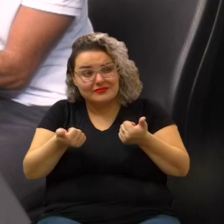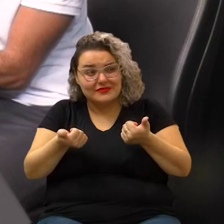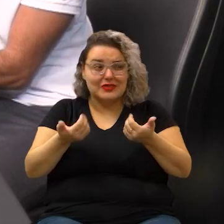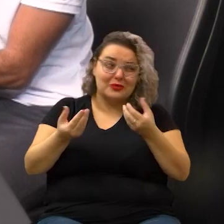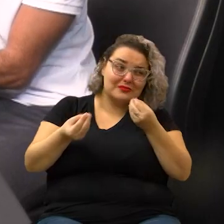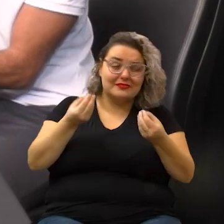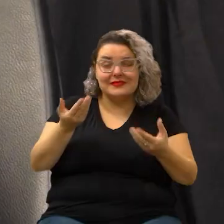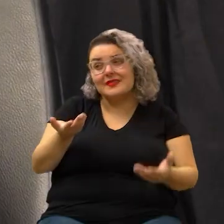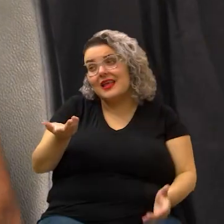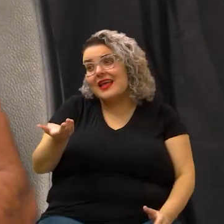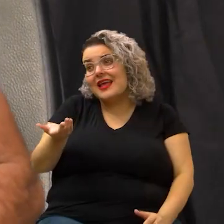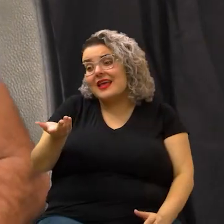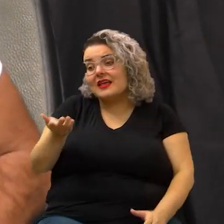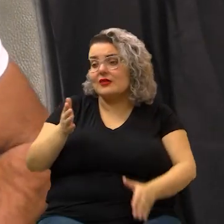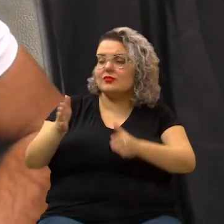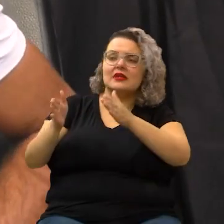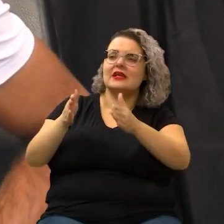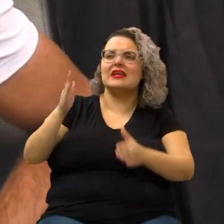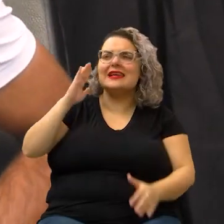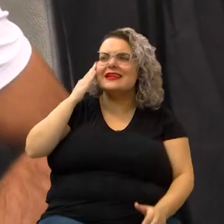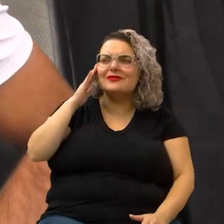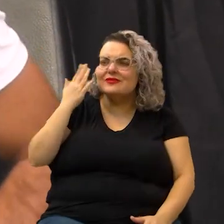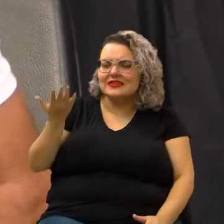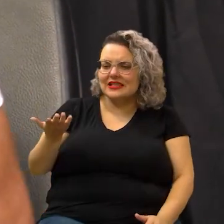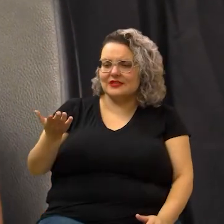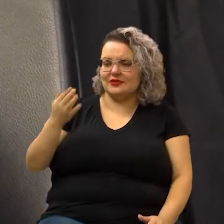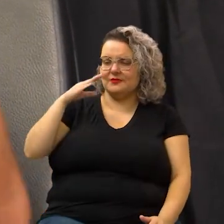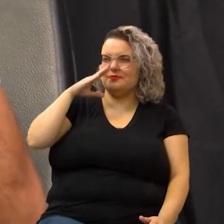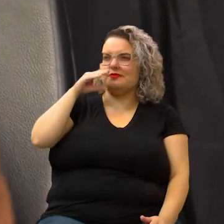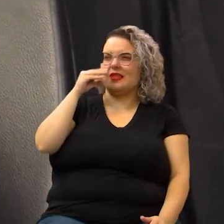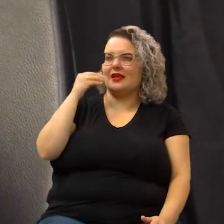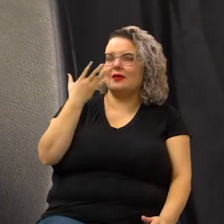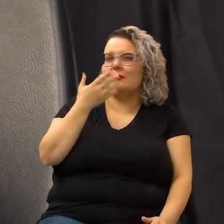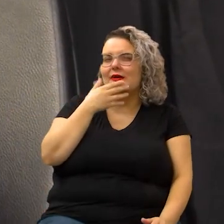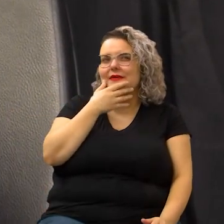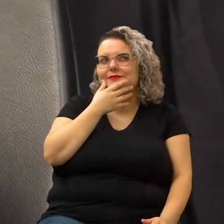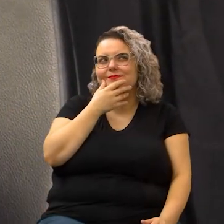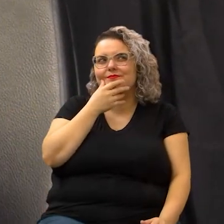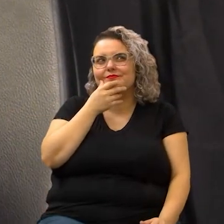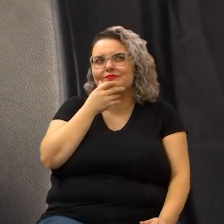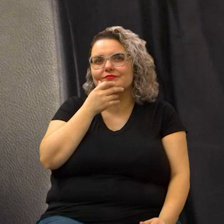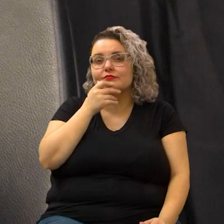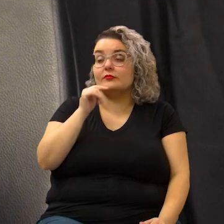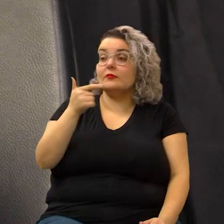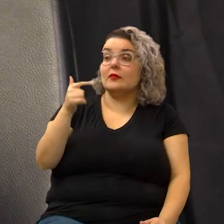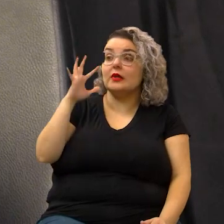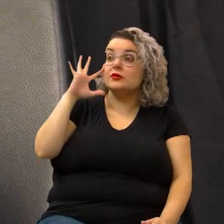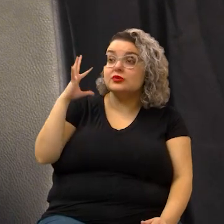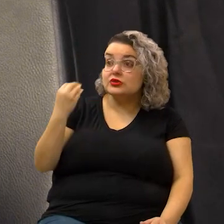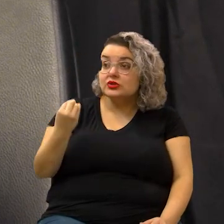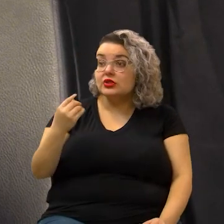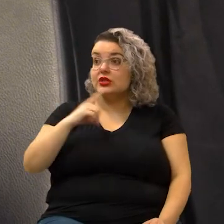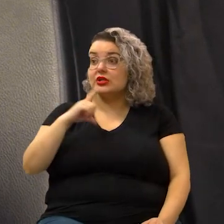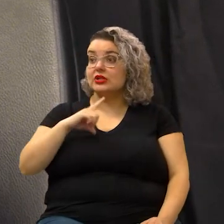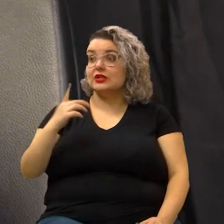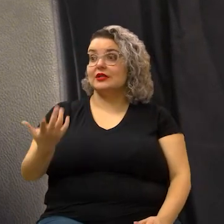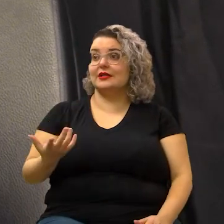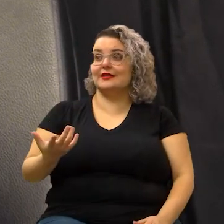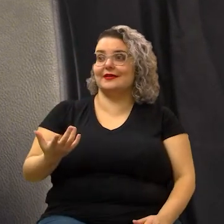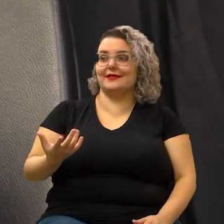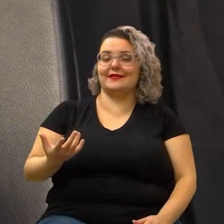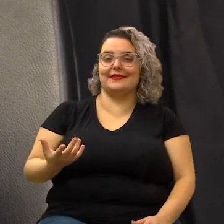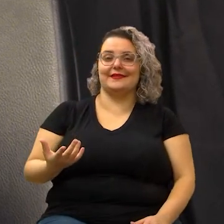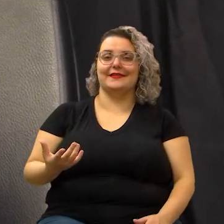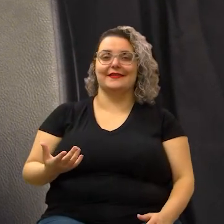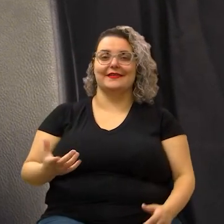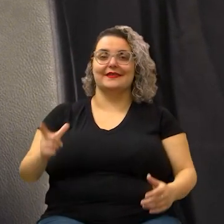que é isso? Eu, naquela época, eu não entendia muito. O adolescente, eu era assim, eu não tinha essa compreensão que eu tenho hoje